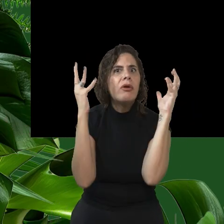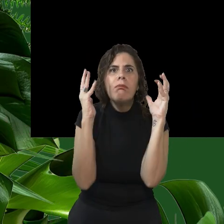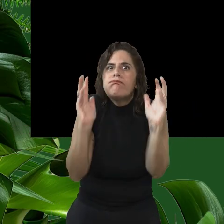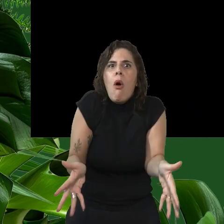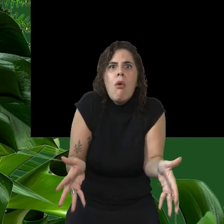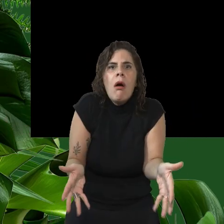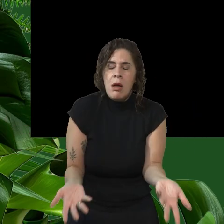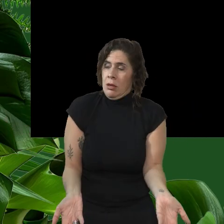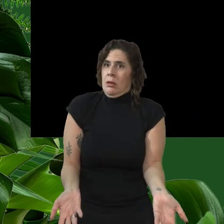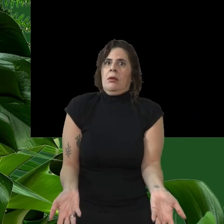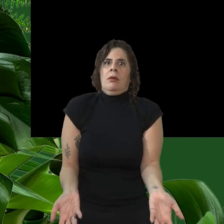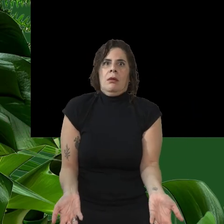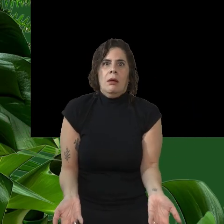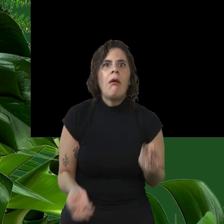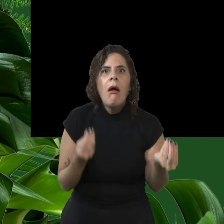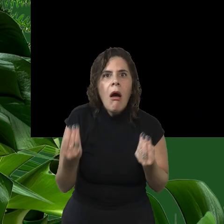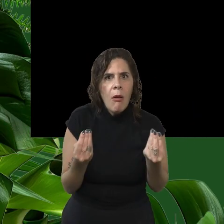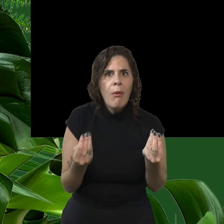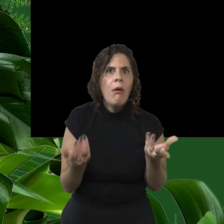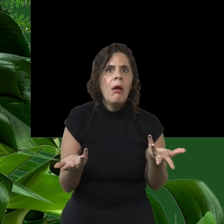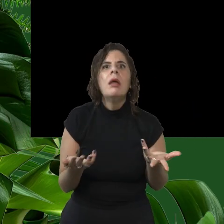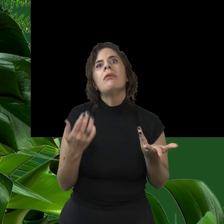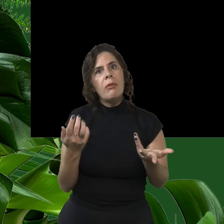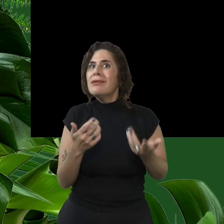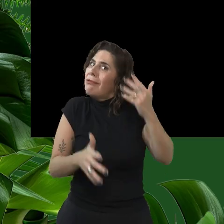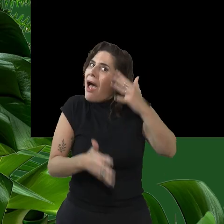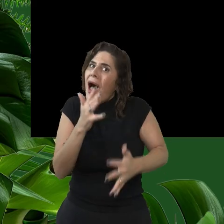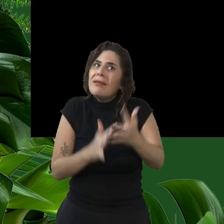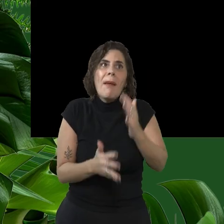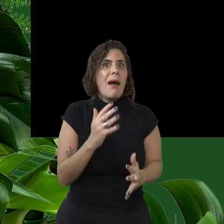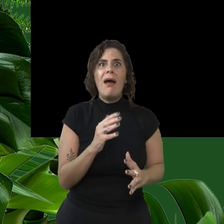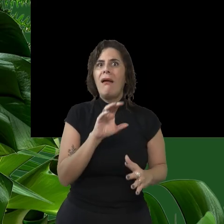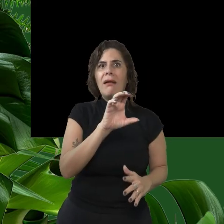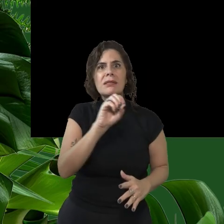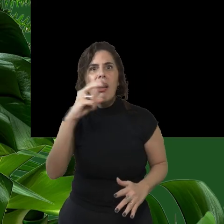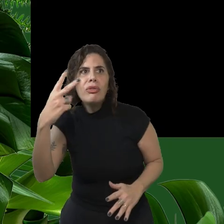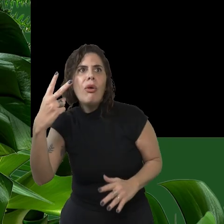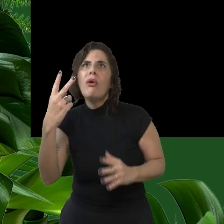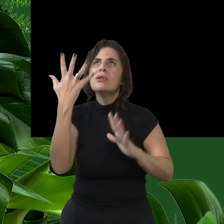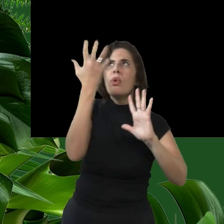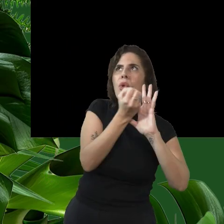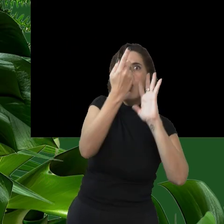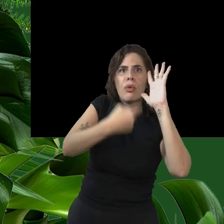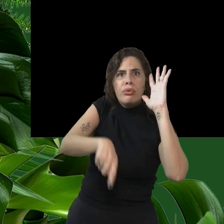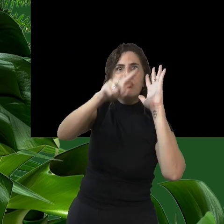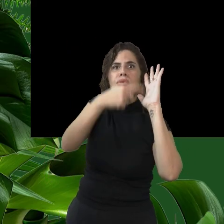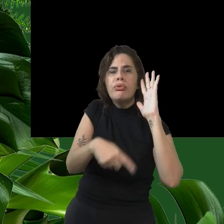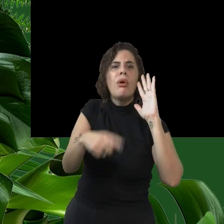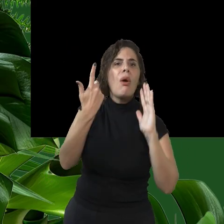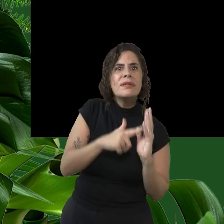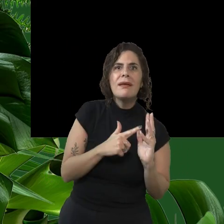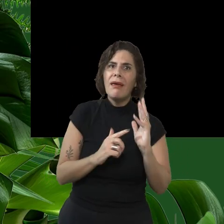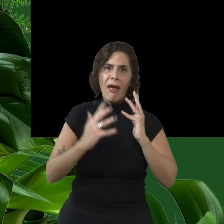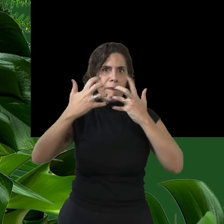né, esses vendavais eles criam verdadeiras clareiras. E isso atrapalha toda a floresta, todo o funcionamento da floresta, o armazenamento do carbono. Então,